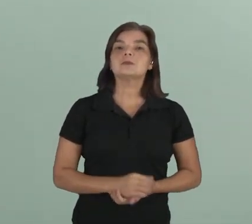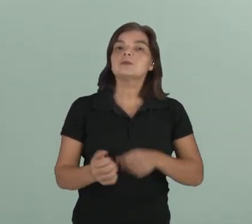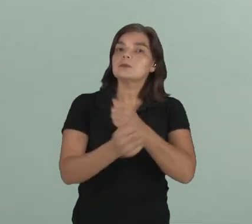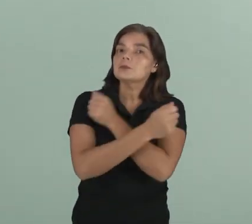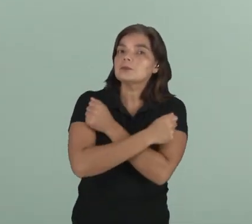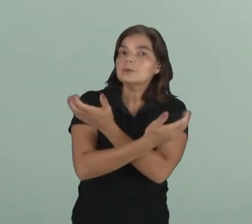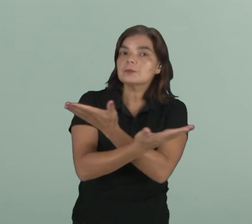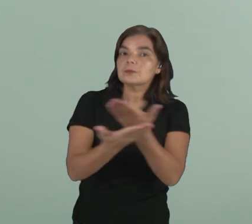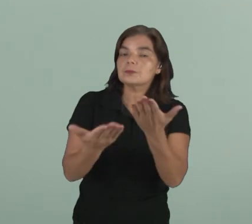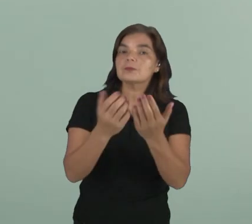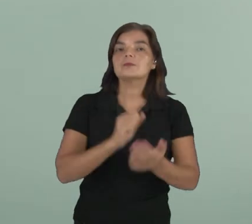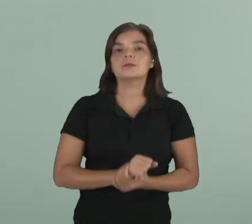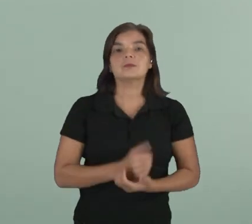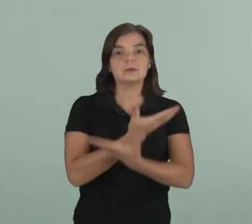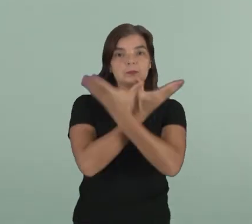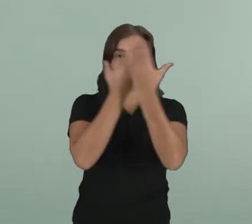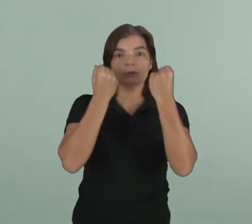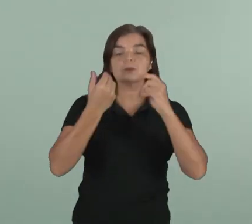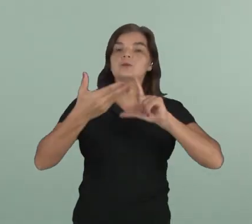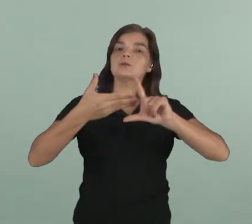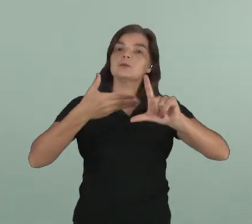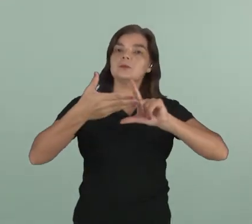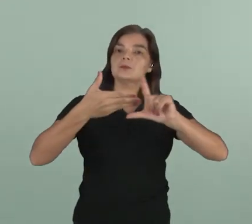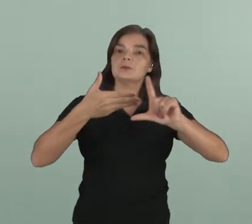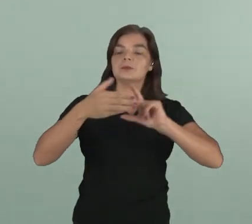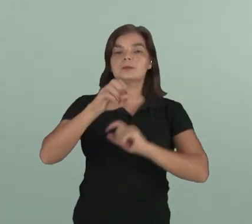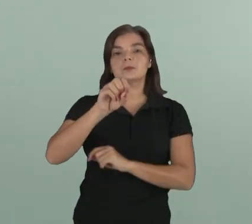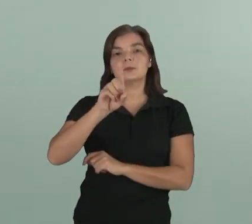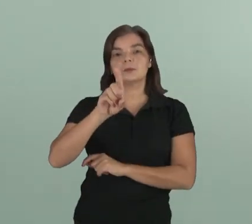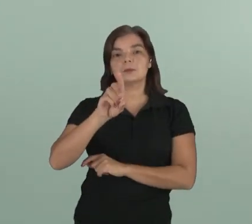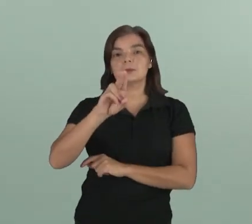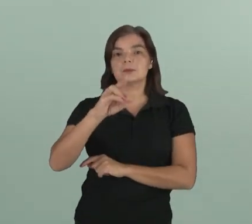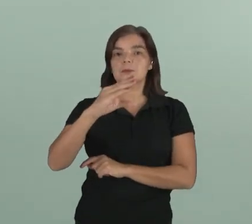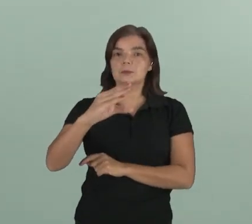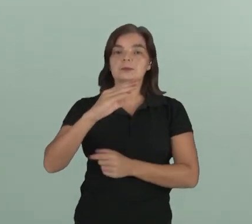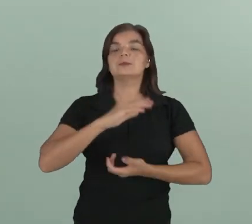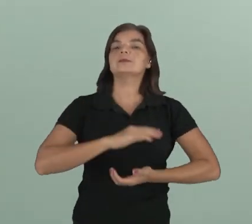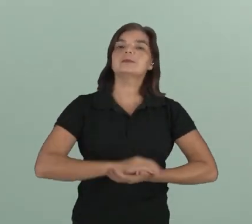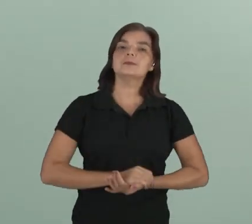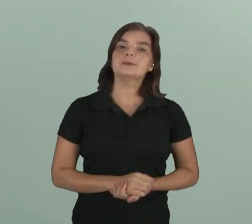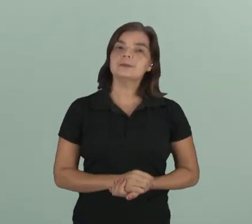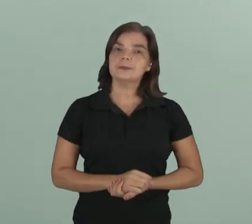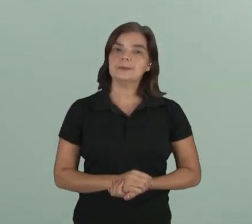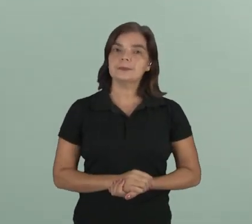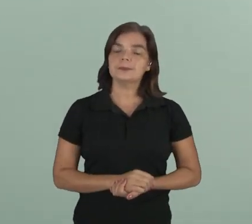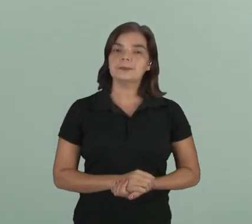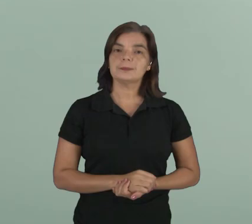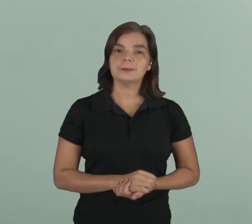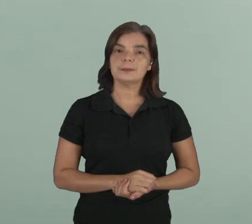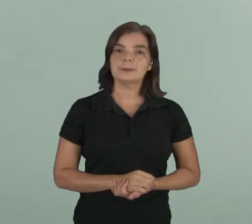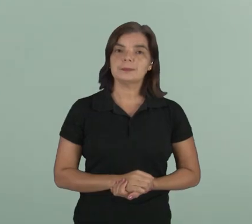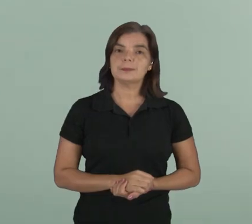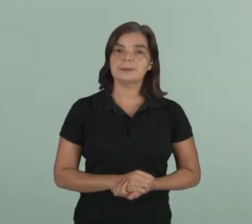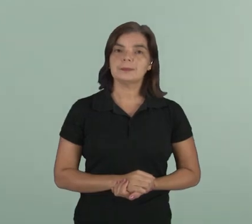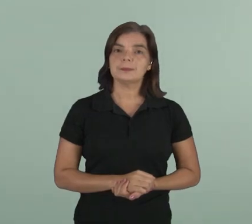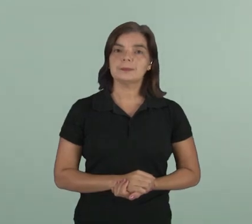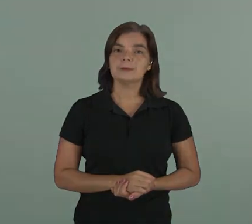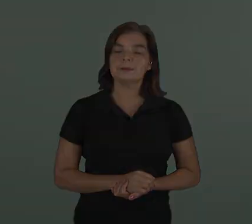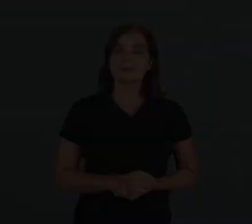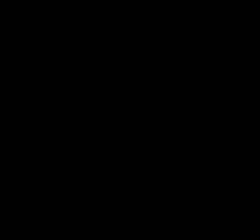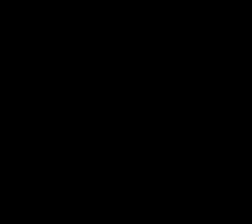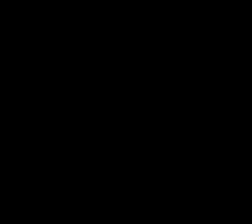forte abraço a todos vocês e não esqueçam, não deixe de acessar a plataforma eduque.ac.